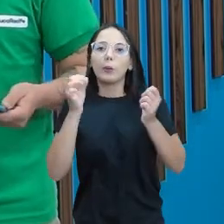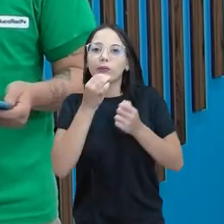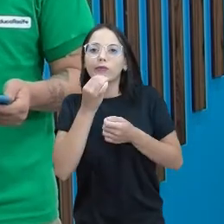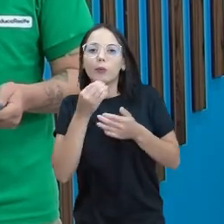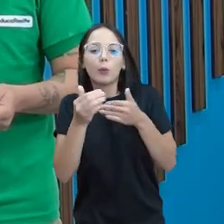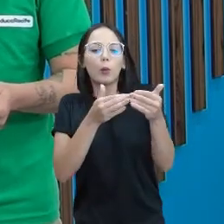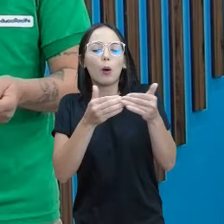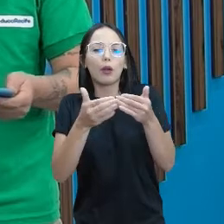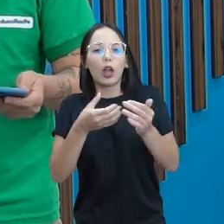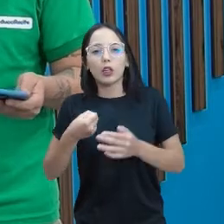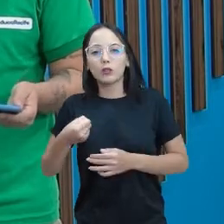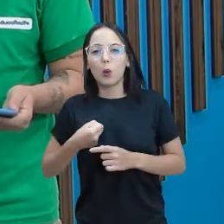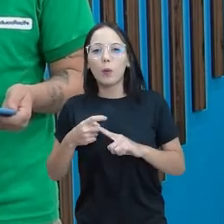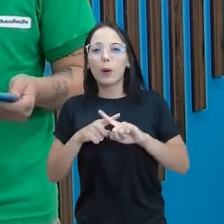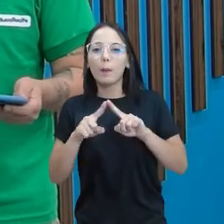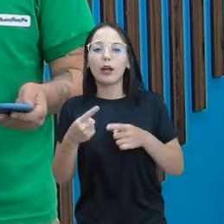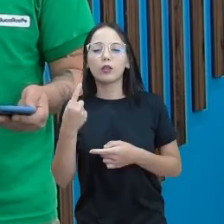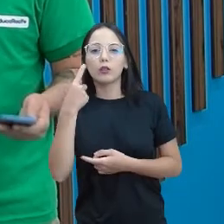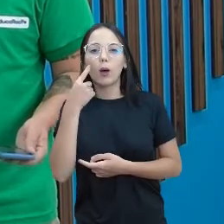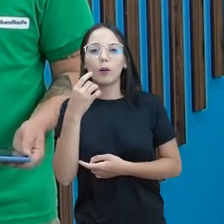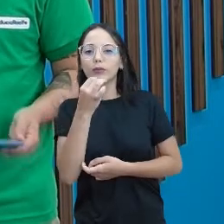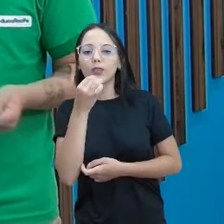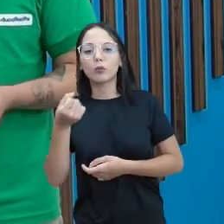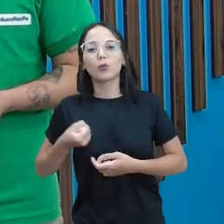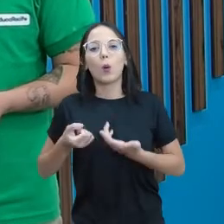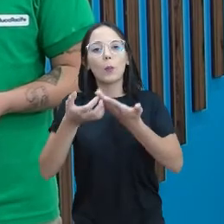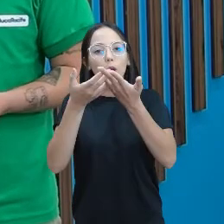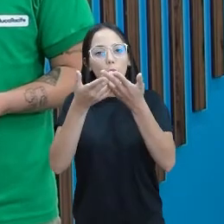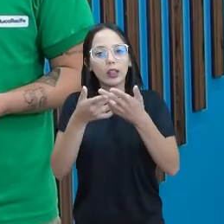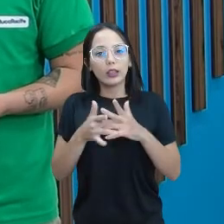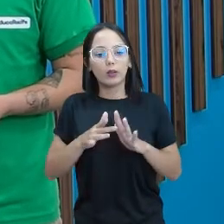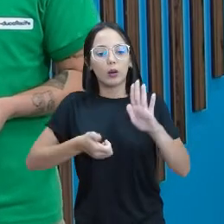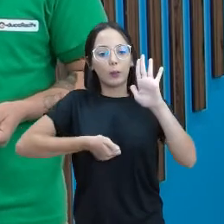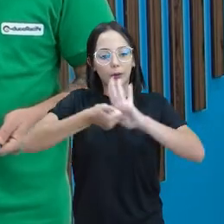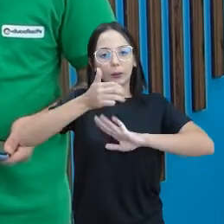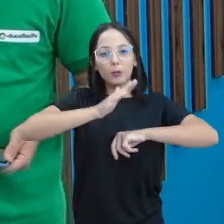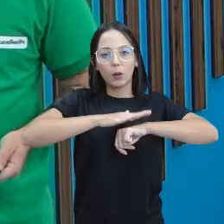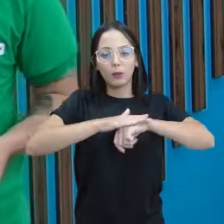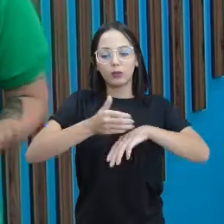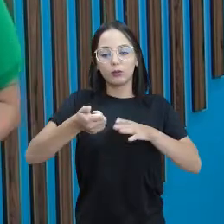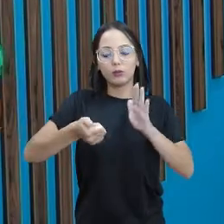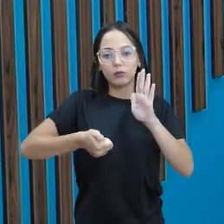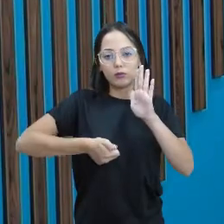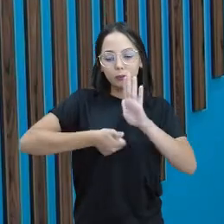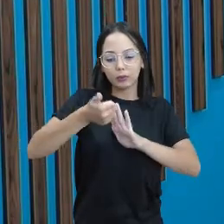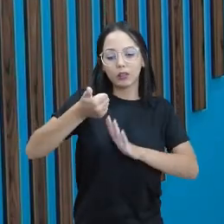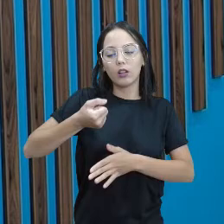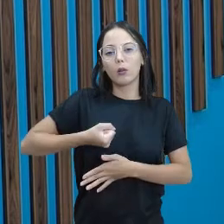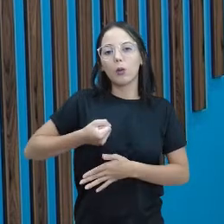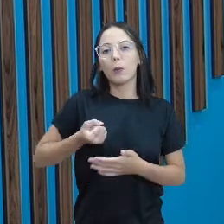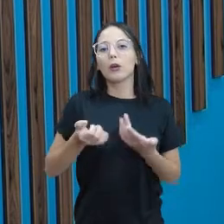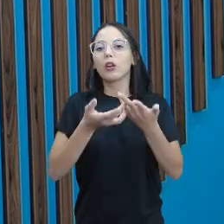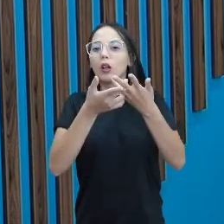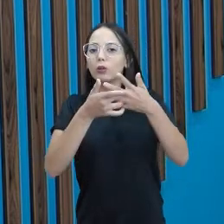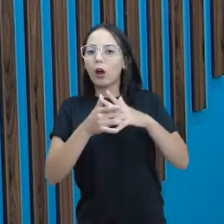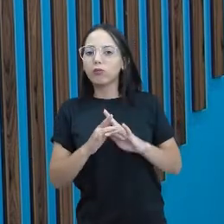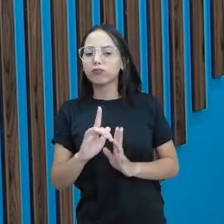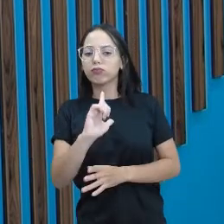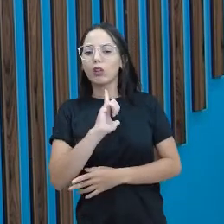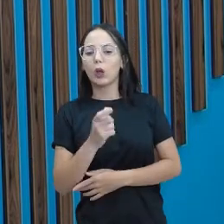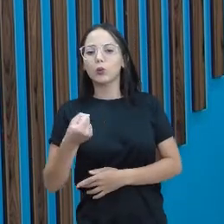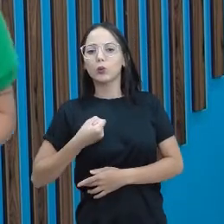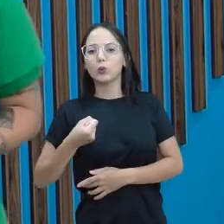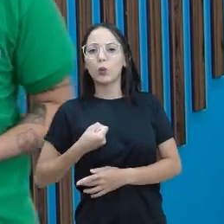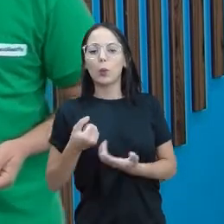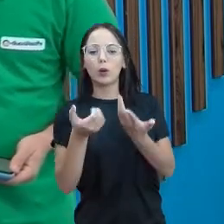número qualquer, mas vamos colocar em mente aí um número natural nesse primeiro momento. Então, ao ter um número natural